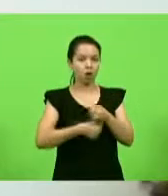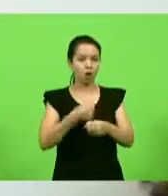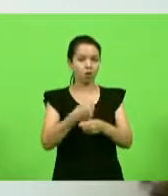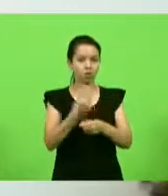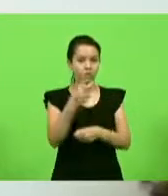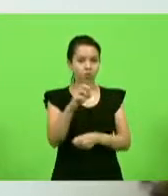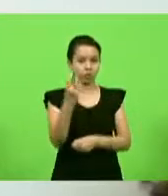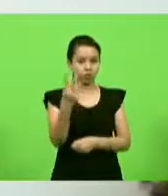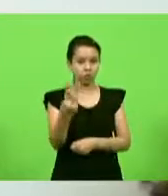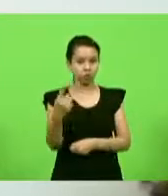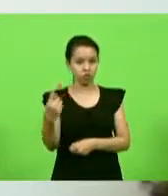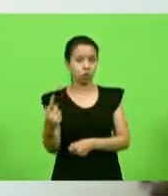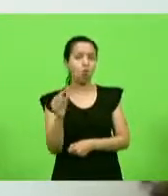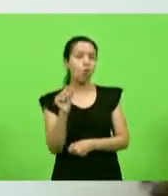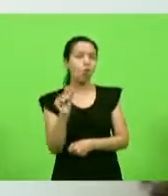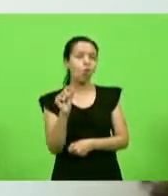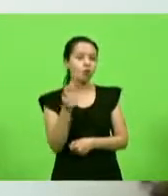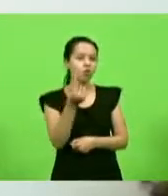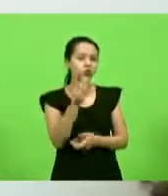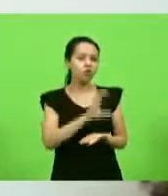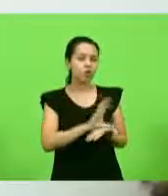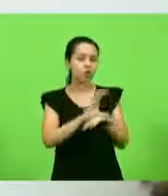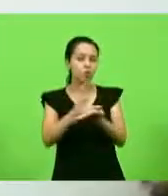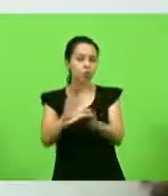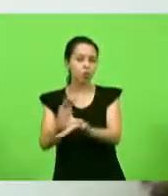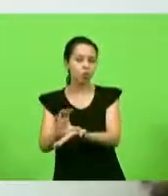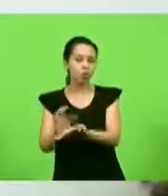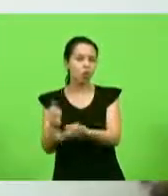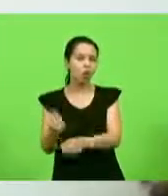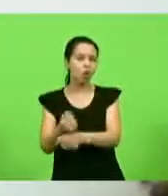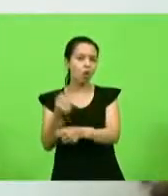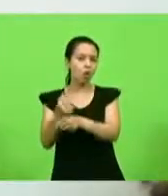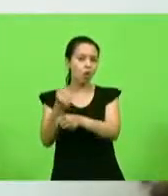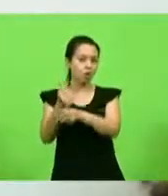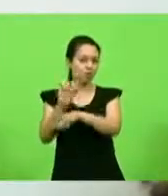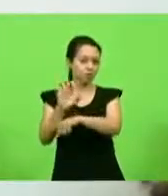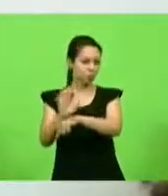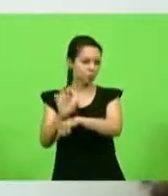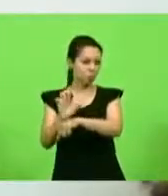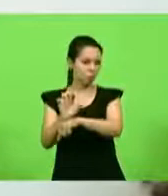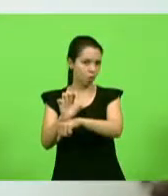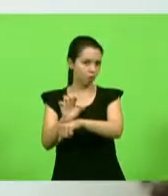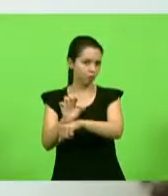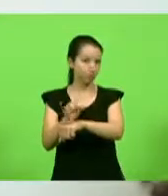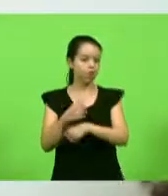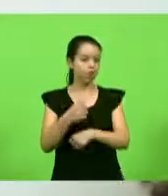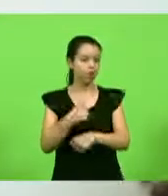pré-destinado para as obras estaduais. Eu começo citando algumas aqui.